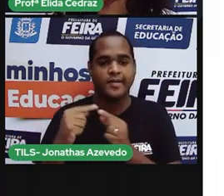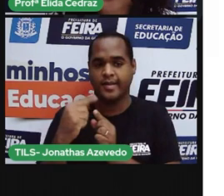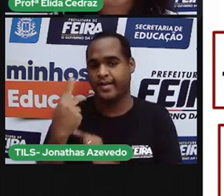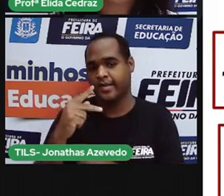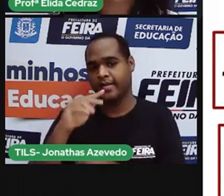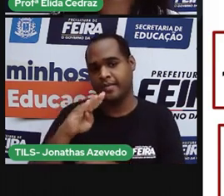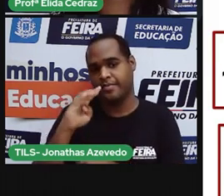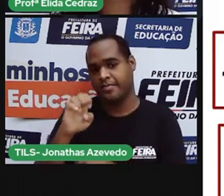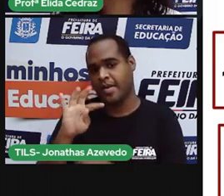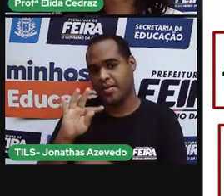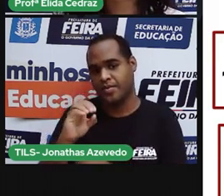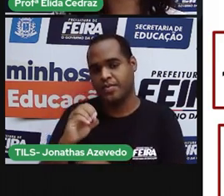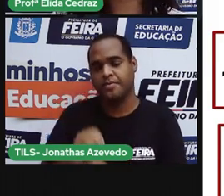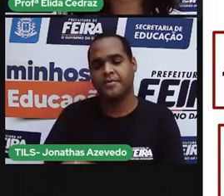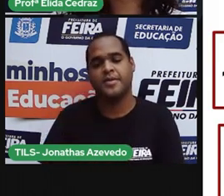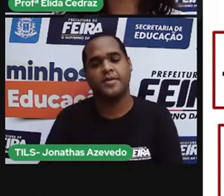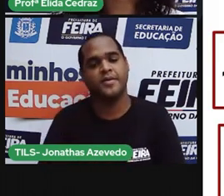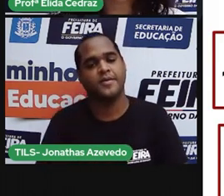Beto.